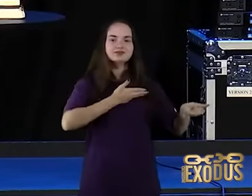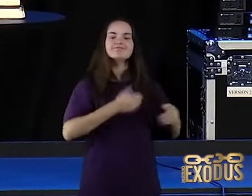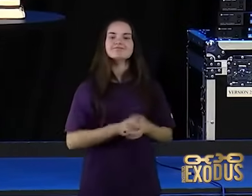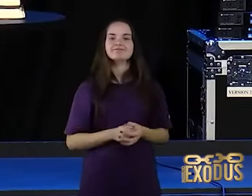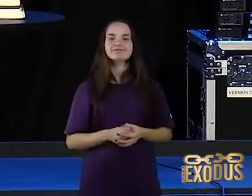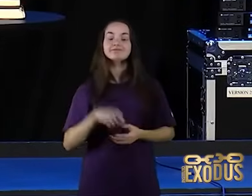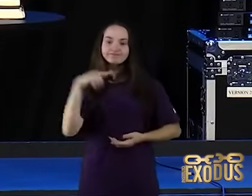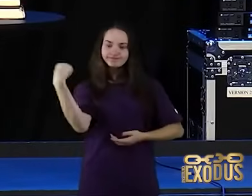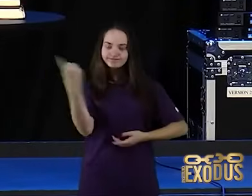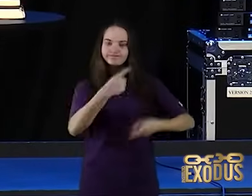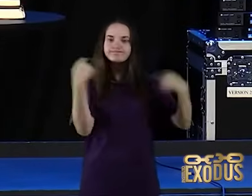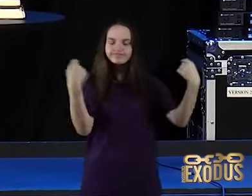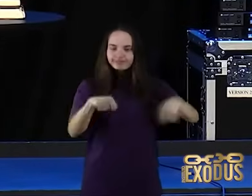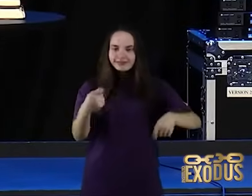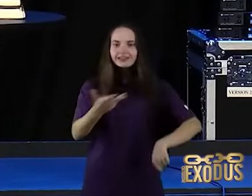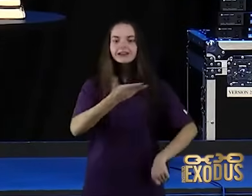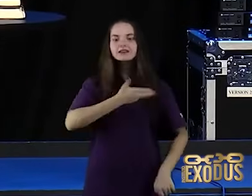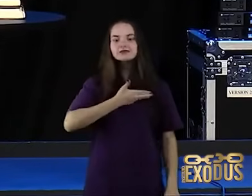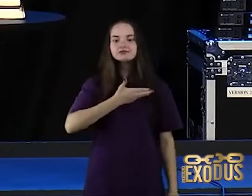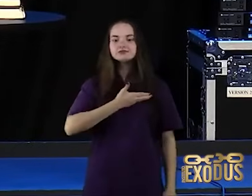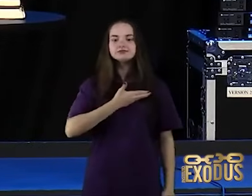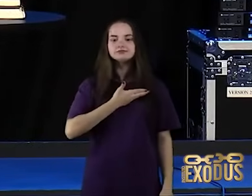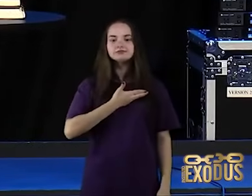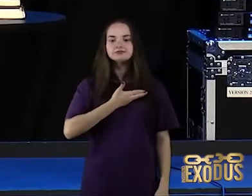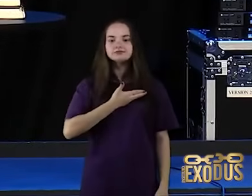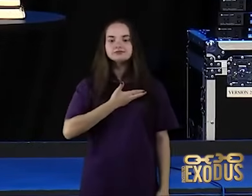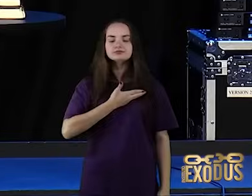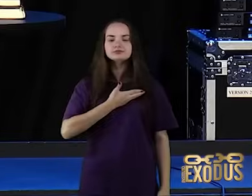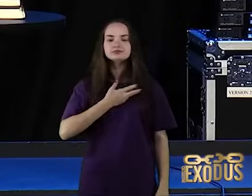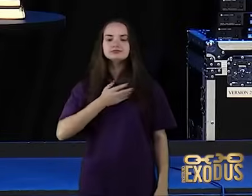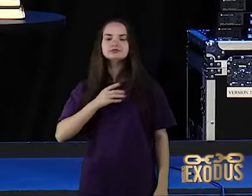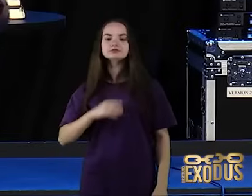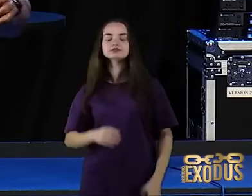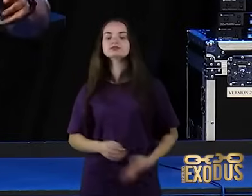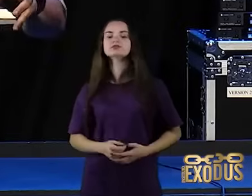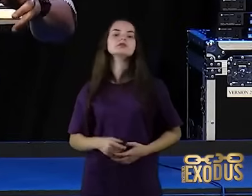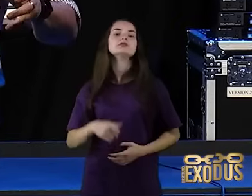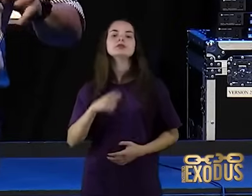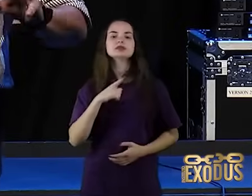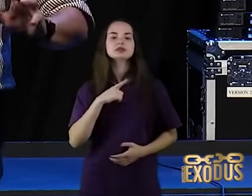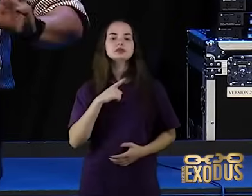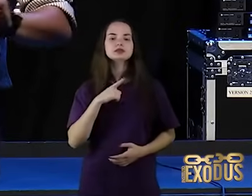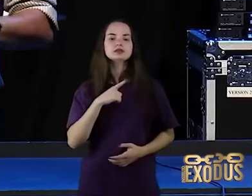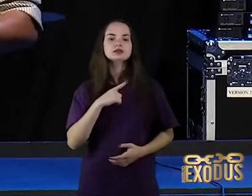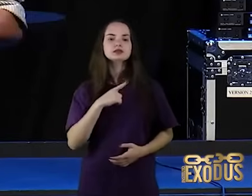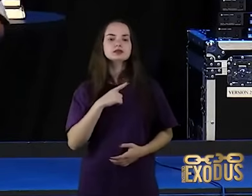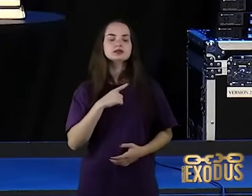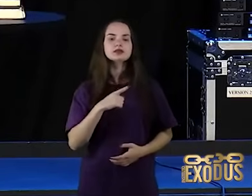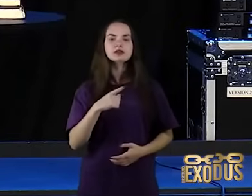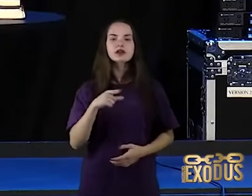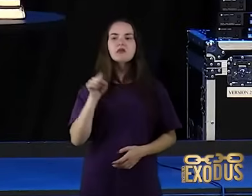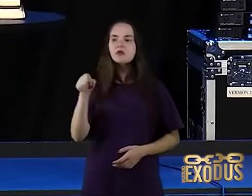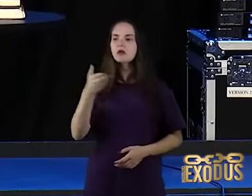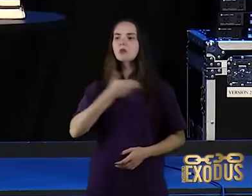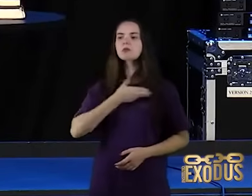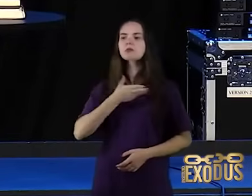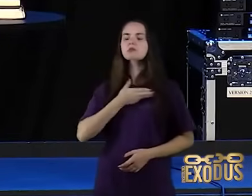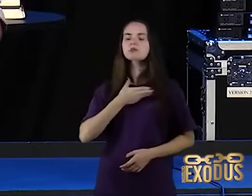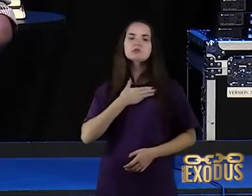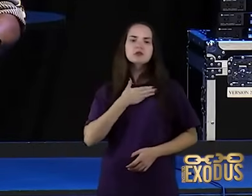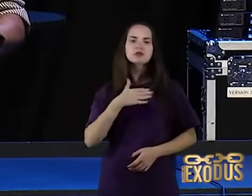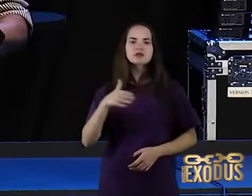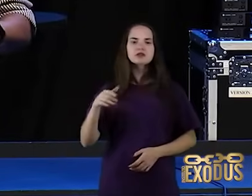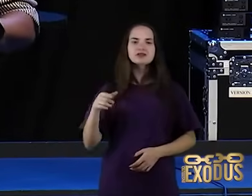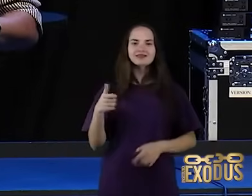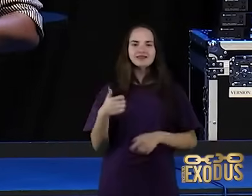precisa de amigo e a gente vai ver o amigo mesmo porque tem aquele amigo que é um amigo de bom tempo ele tá contigo quando tudo tá